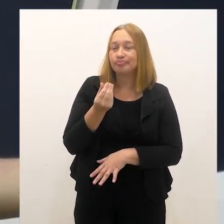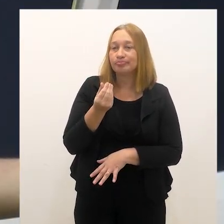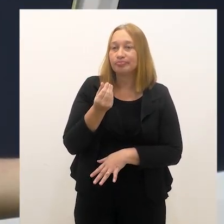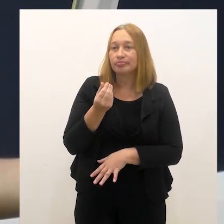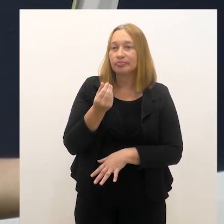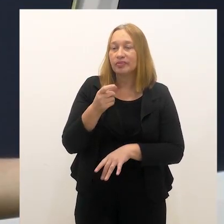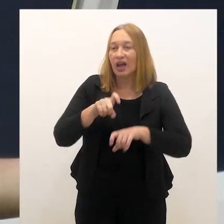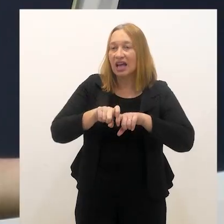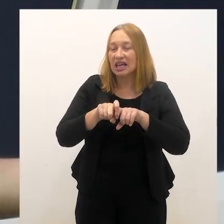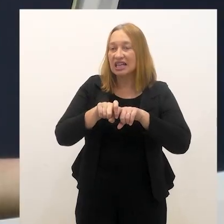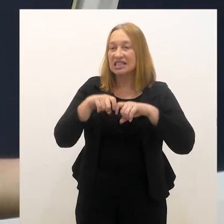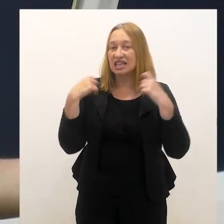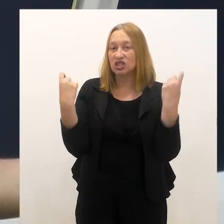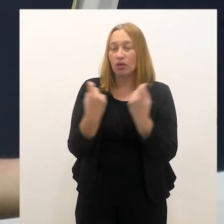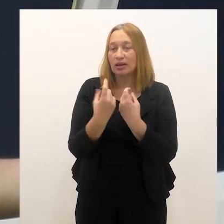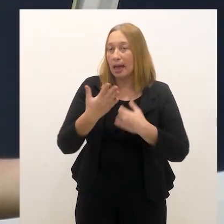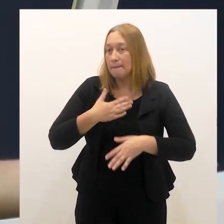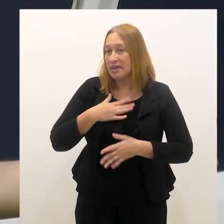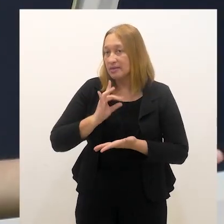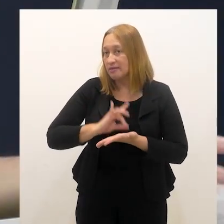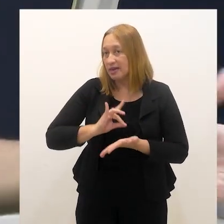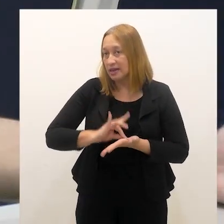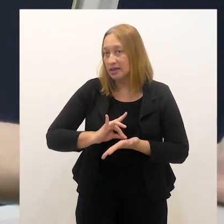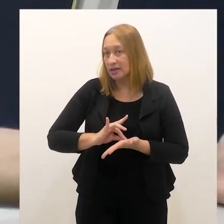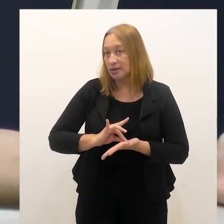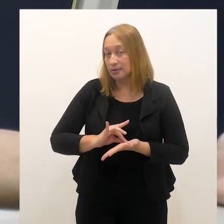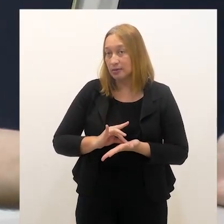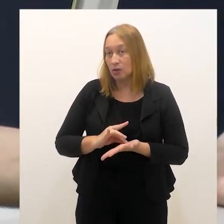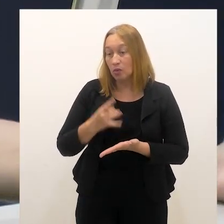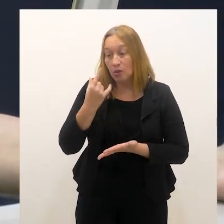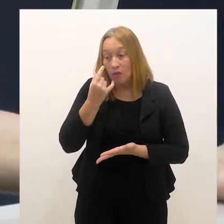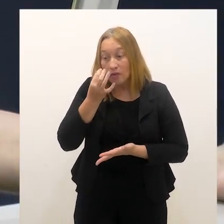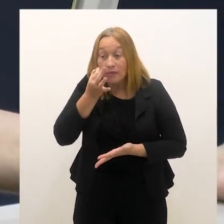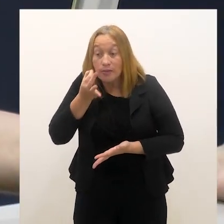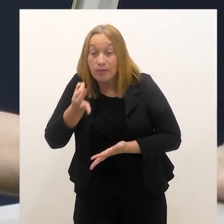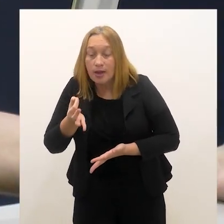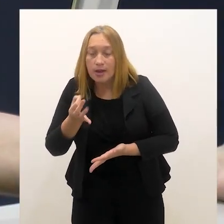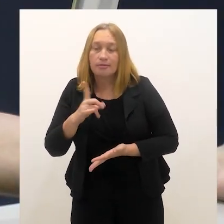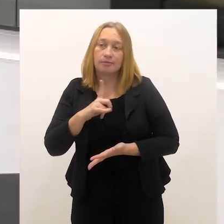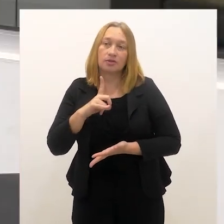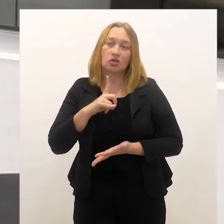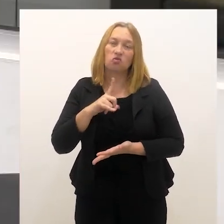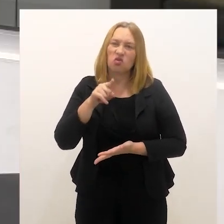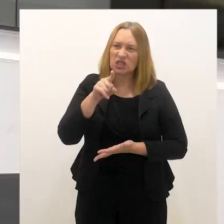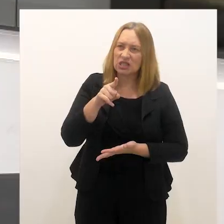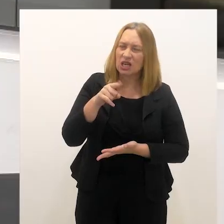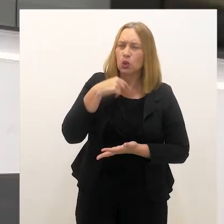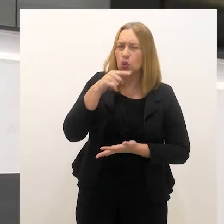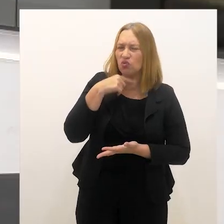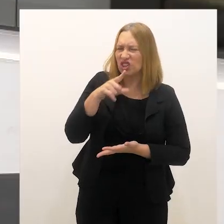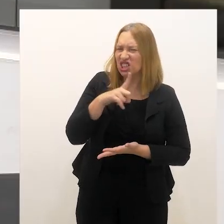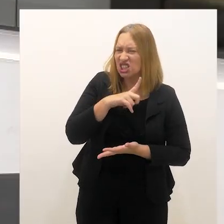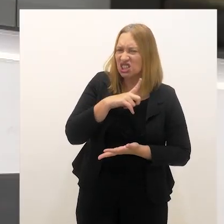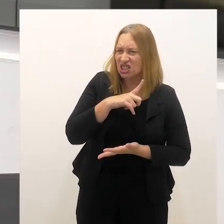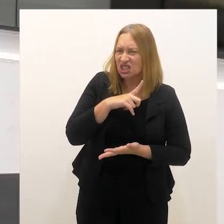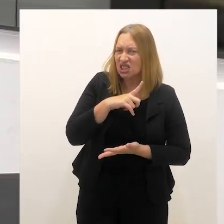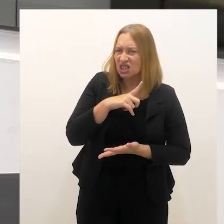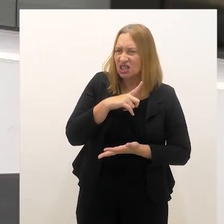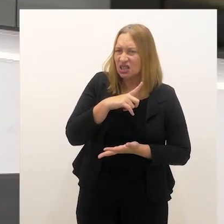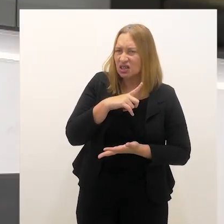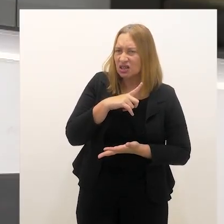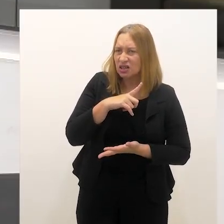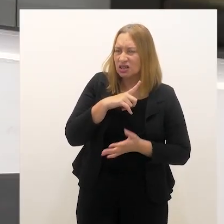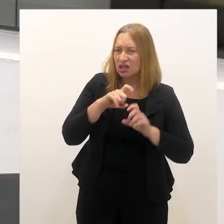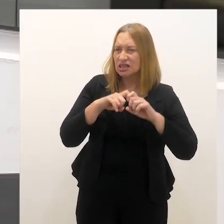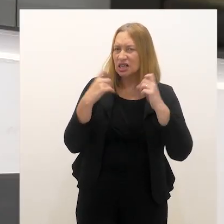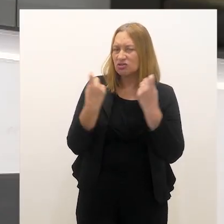a minha sexualidade mesmo, sabe? Quando eu comecei a me atentar a isso, que foi no começo da adolescência. Você ficou alguma vez duvidoso